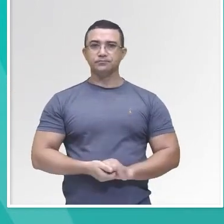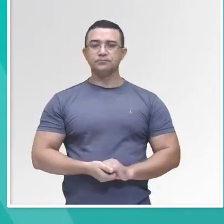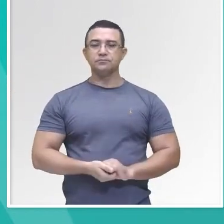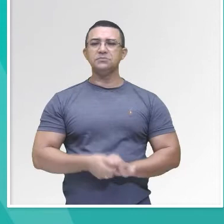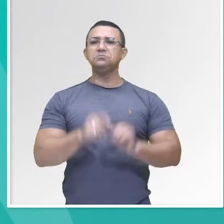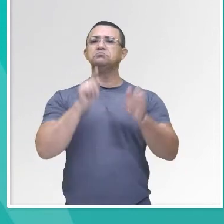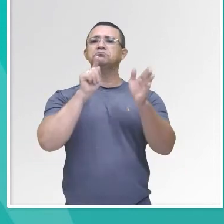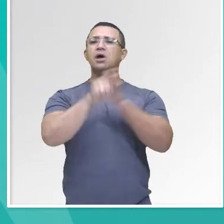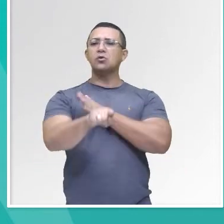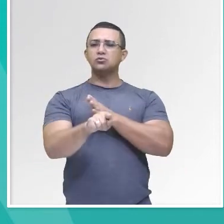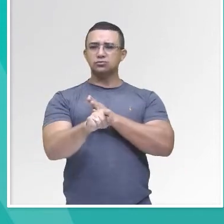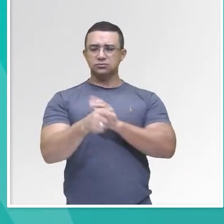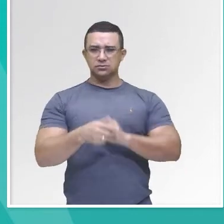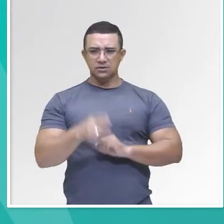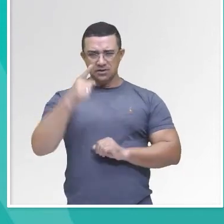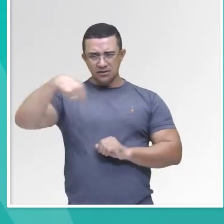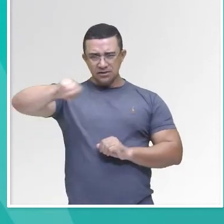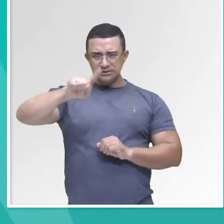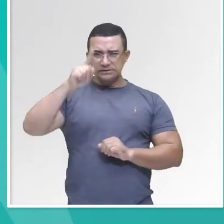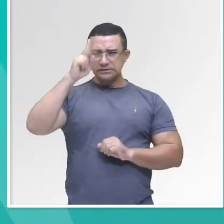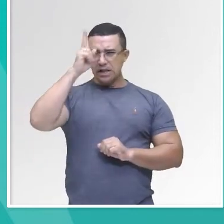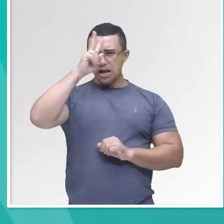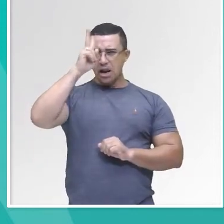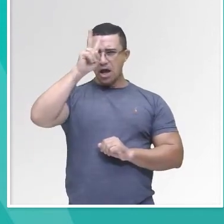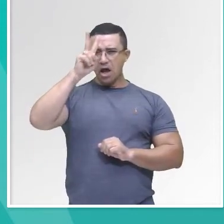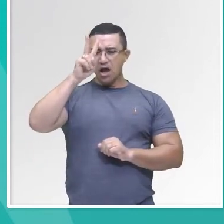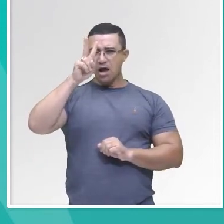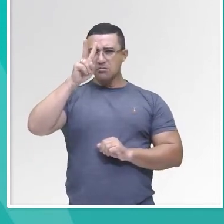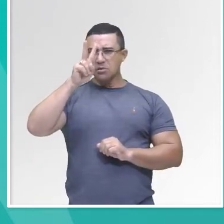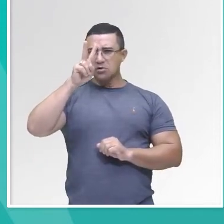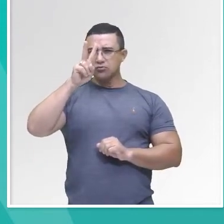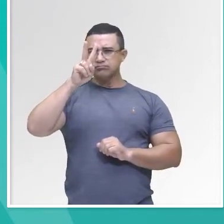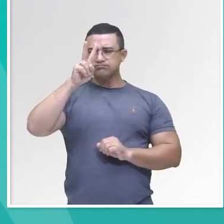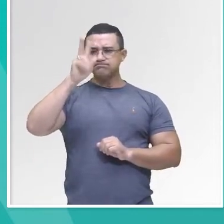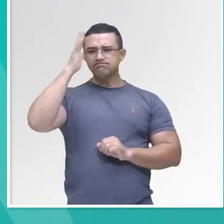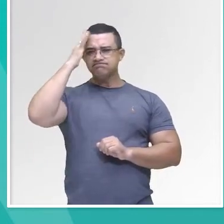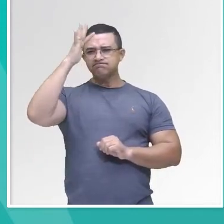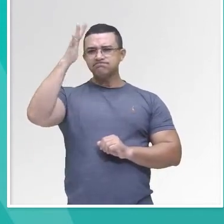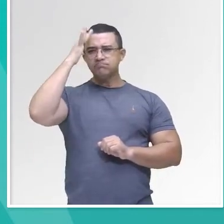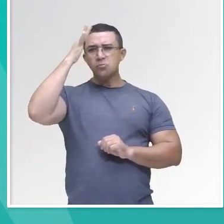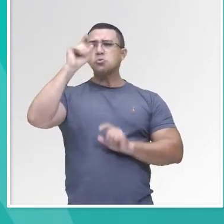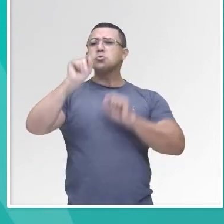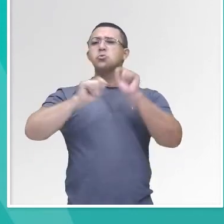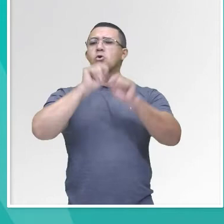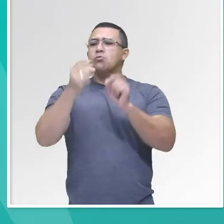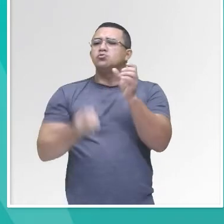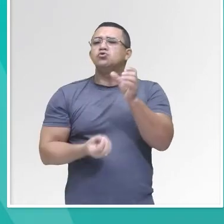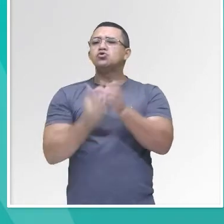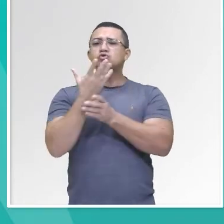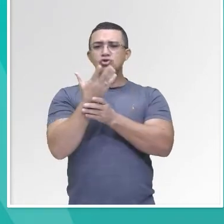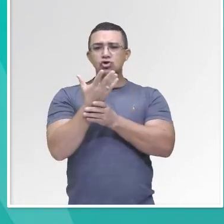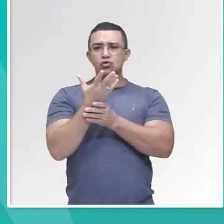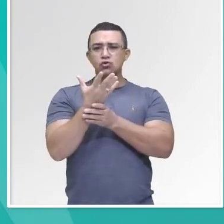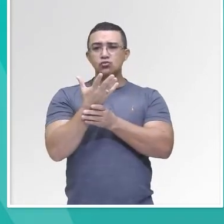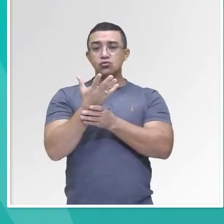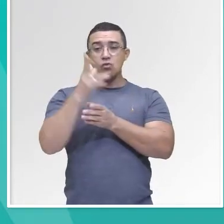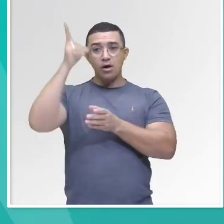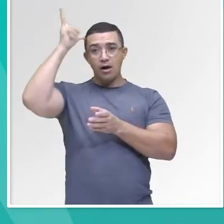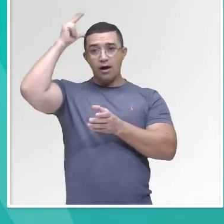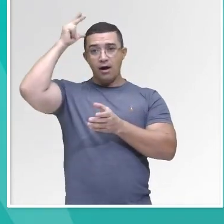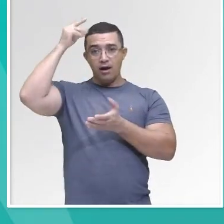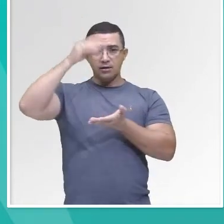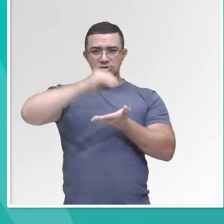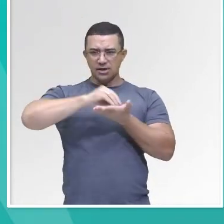a vocês, vocês lembram, recordam, da onde foi que surgiu o xadrez? Foi